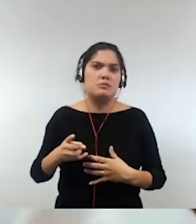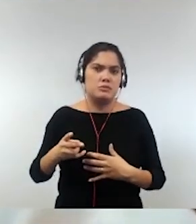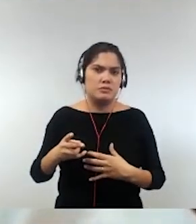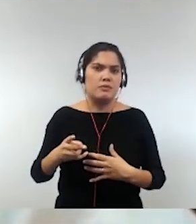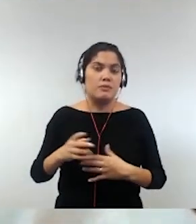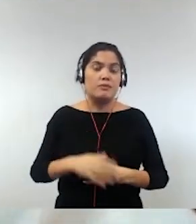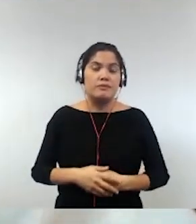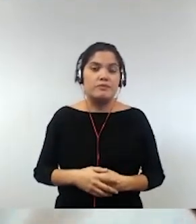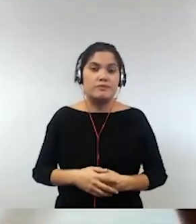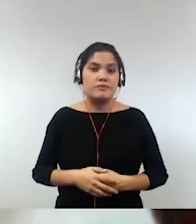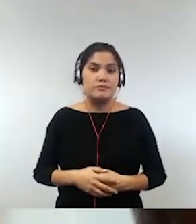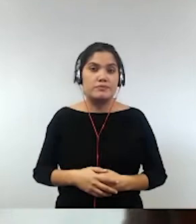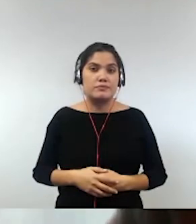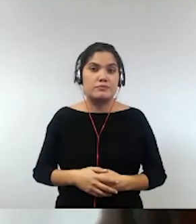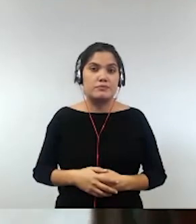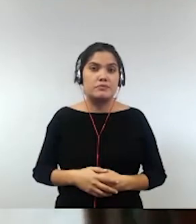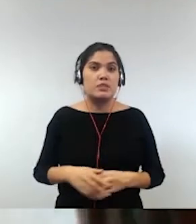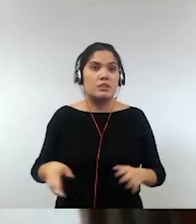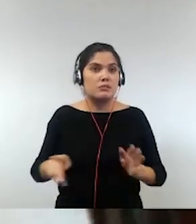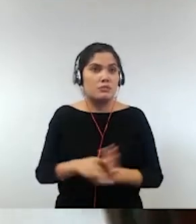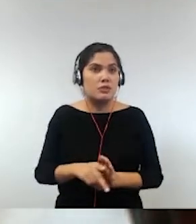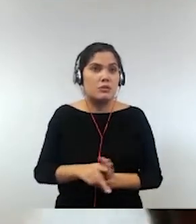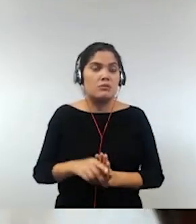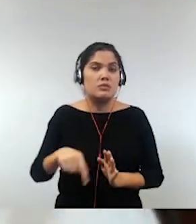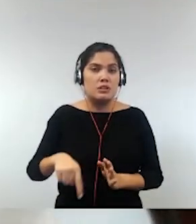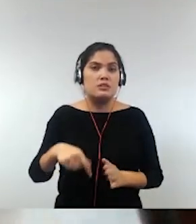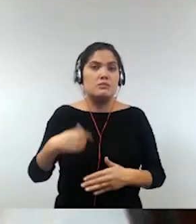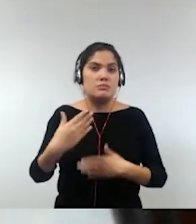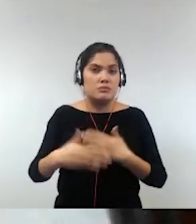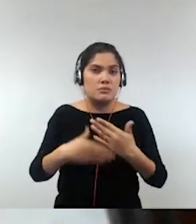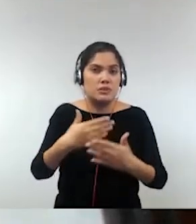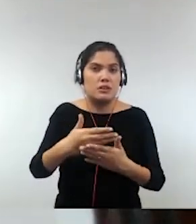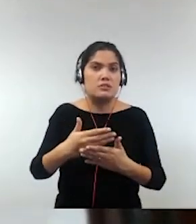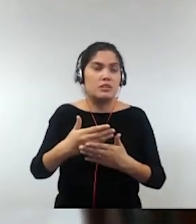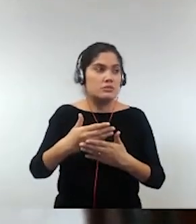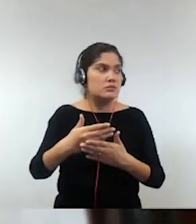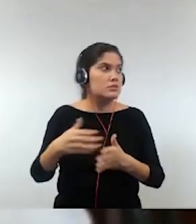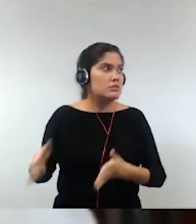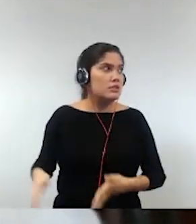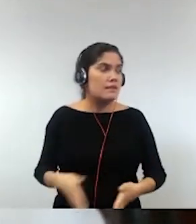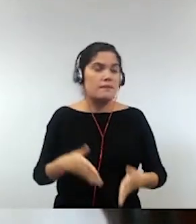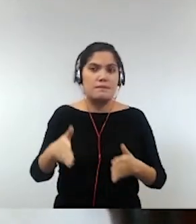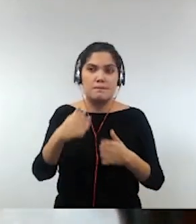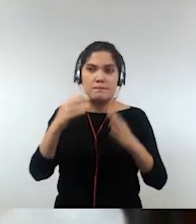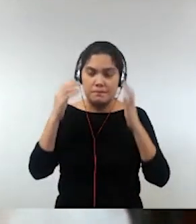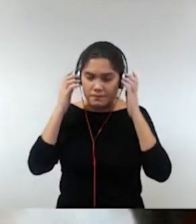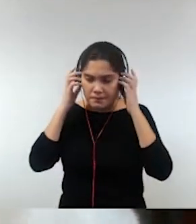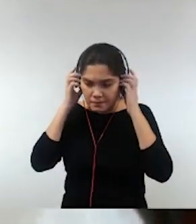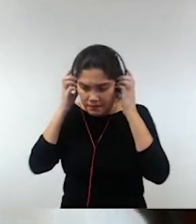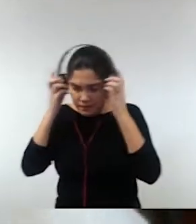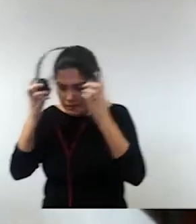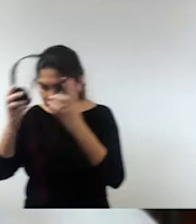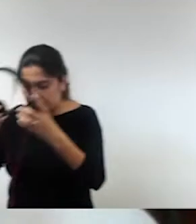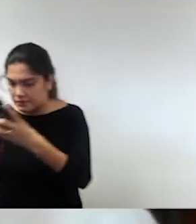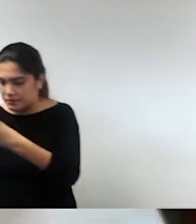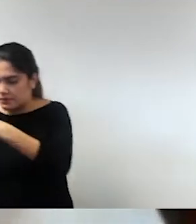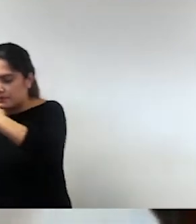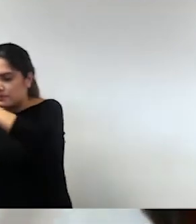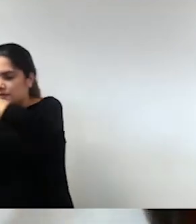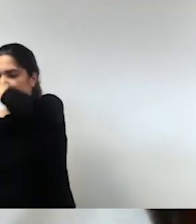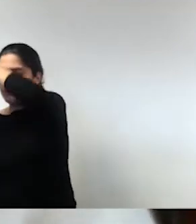consenso. E a abordagem dos processos, a abordagem da via processual, mais do que